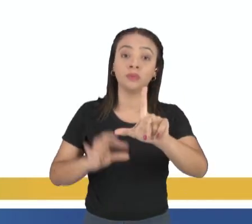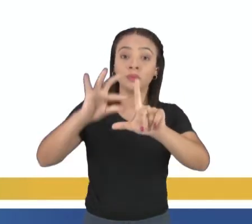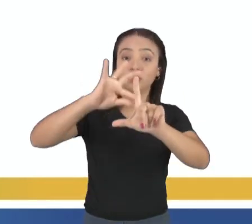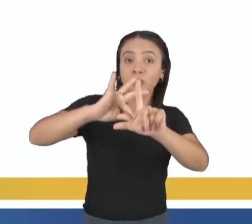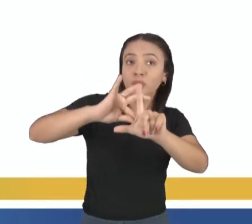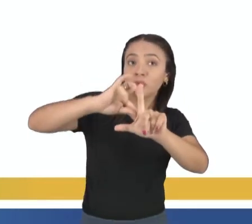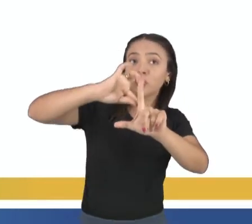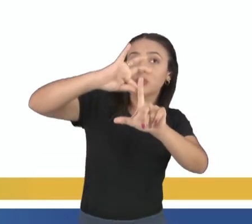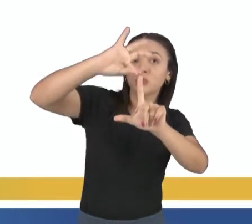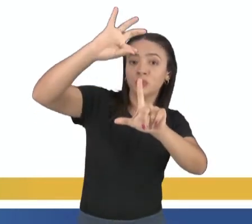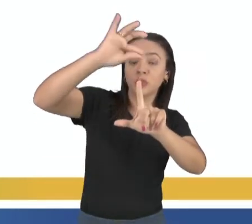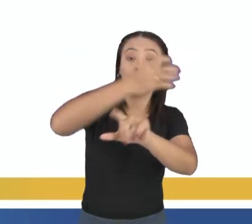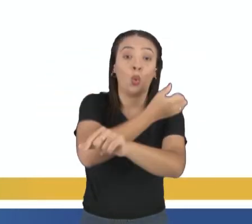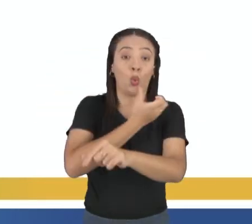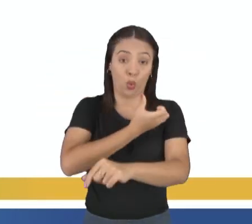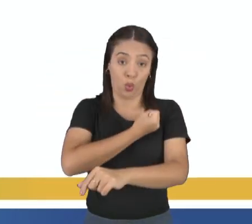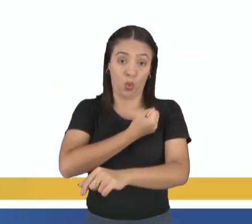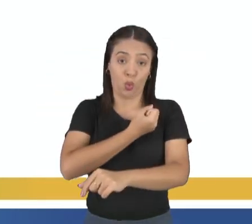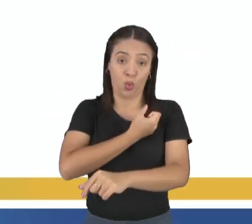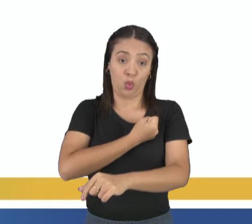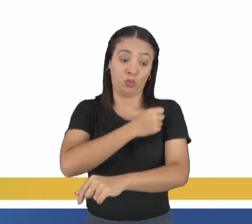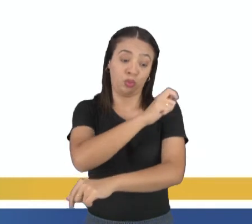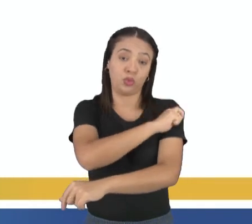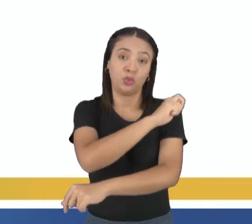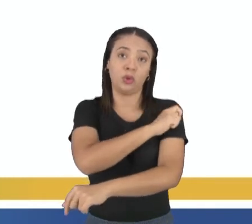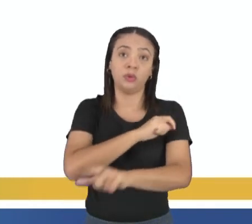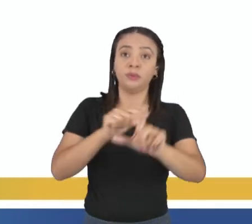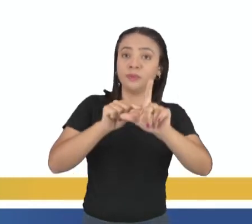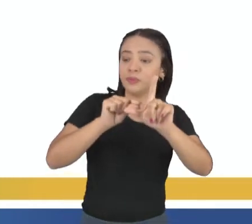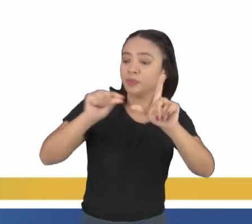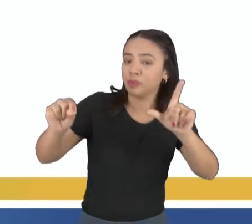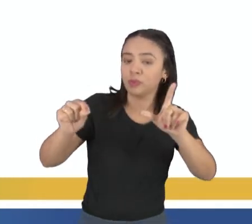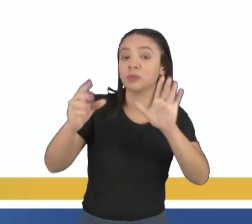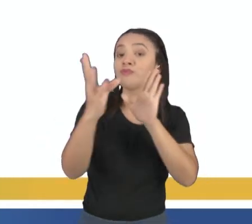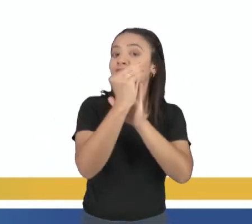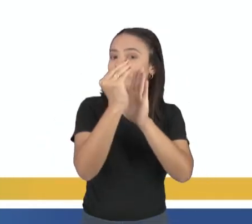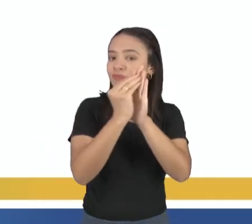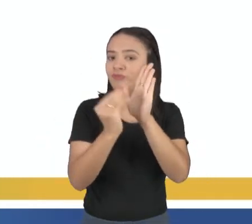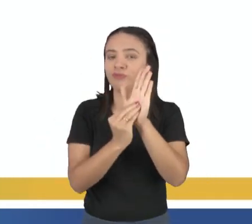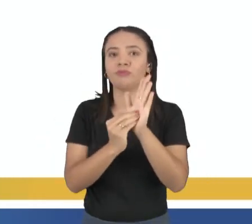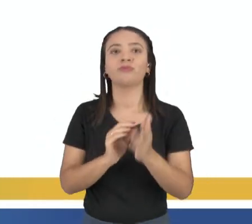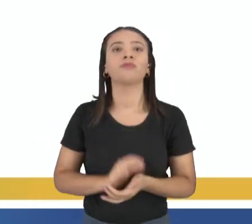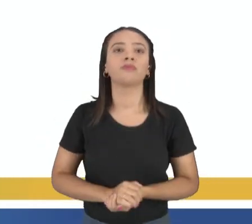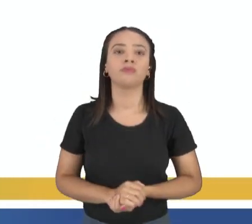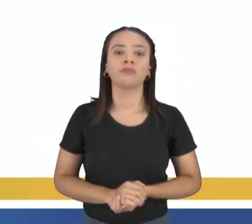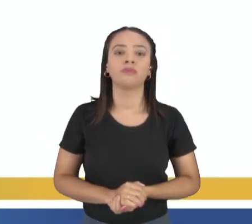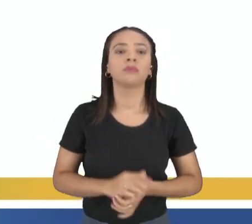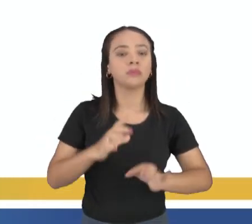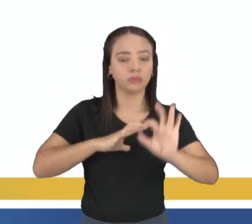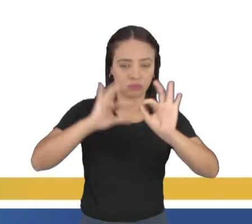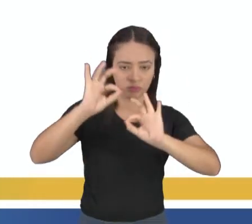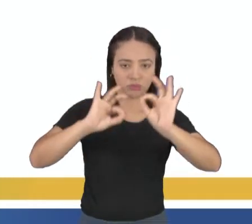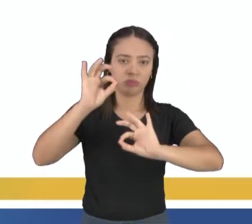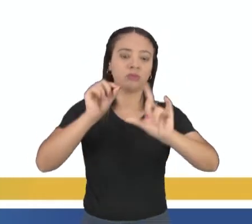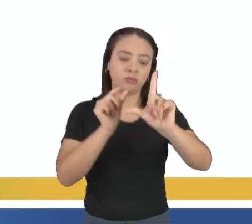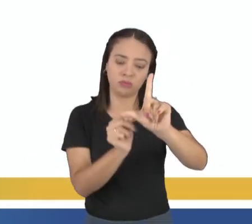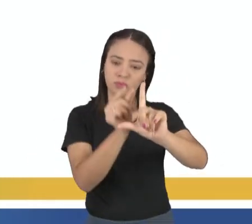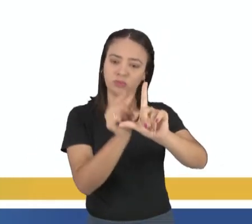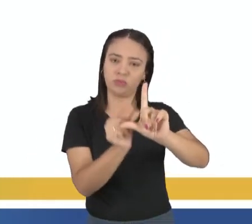o eixo vertical seria o eixo dos alunos e o eixo horizontal, né, dos dados. Geralmente vai ter essa configuração gráfico